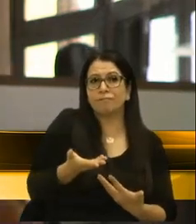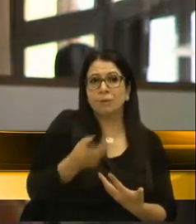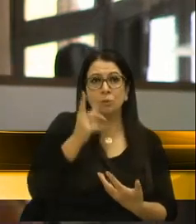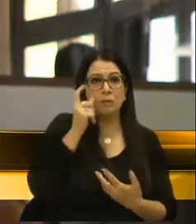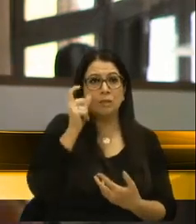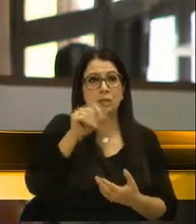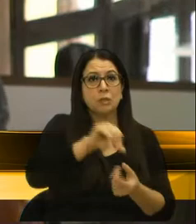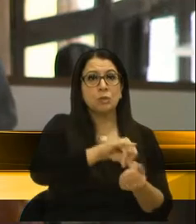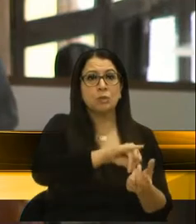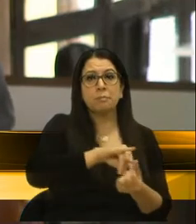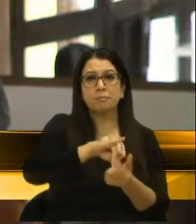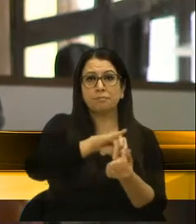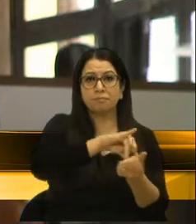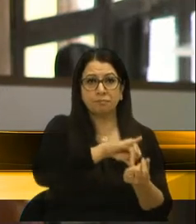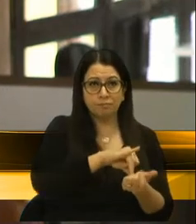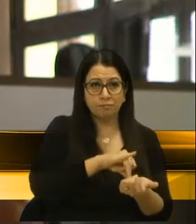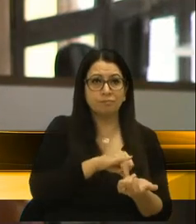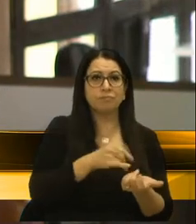do capital,